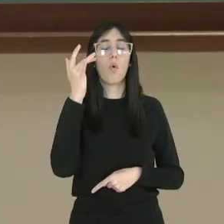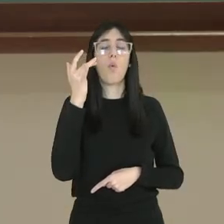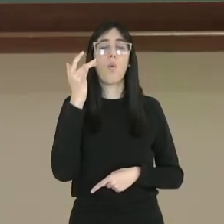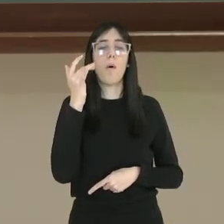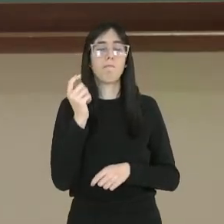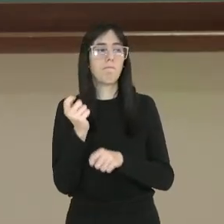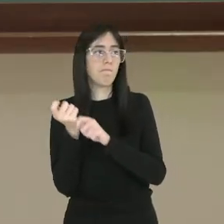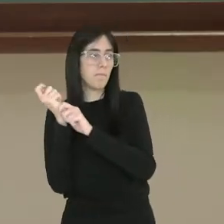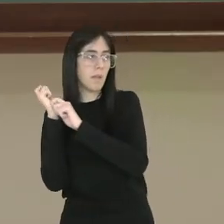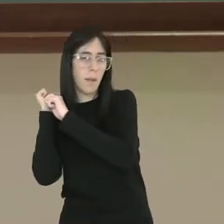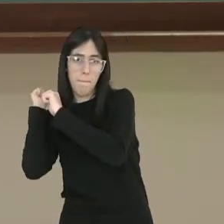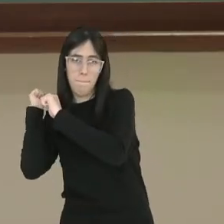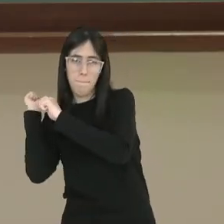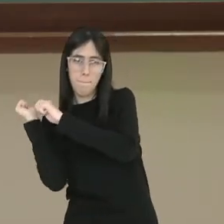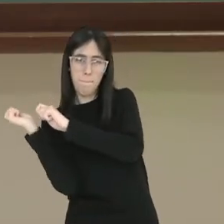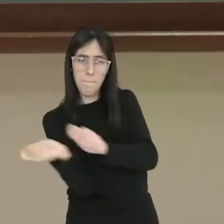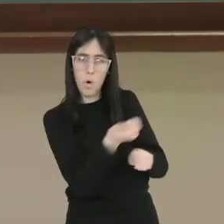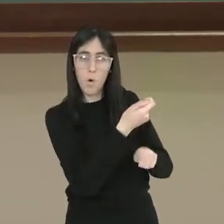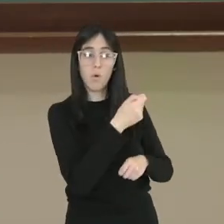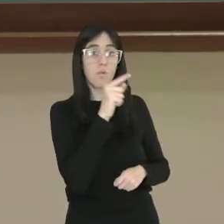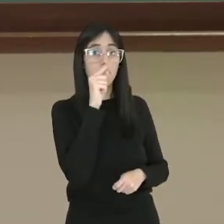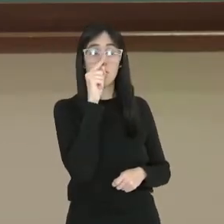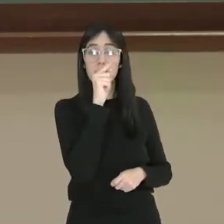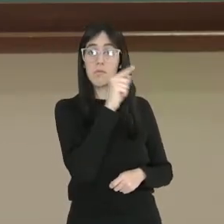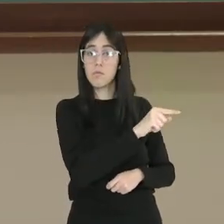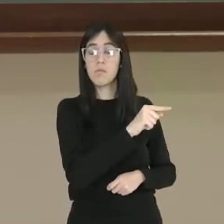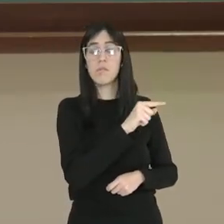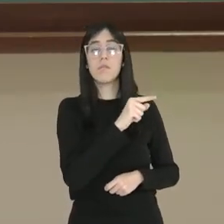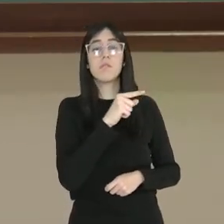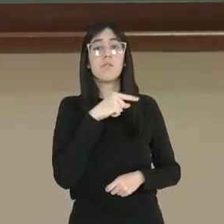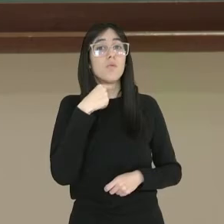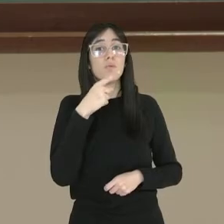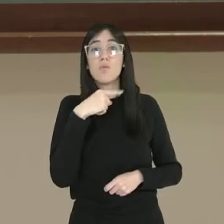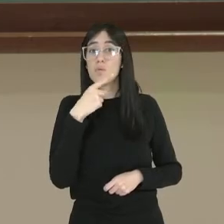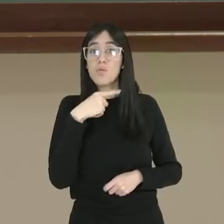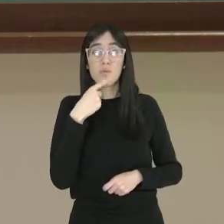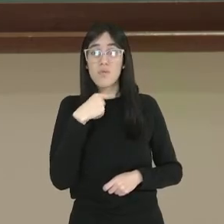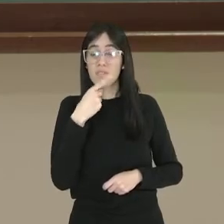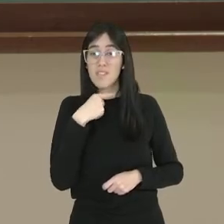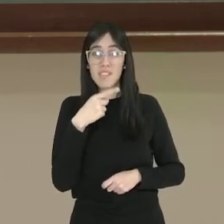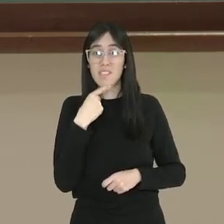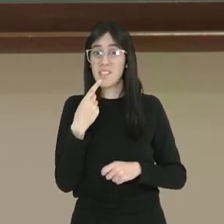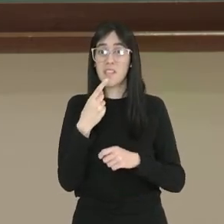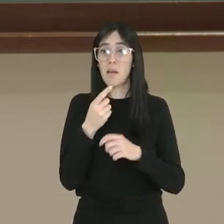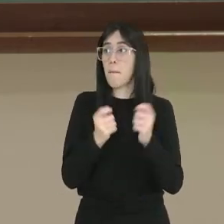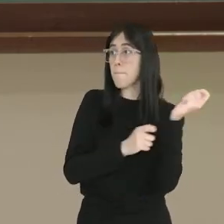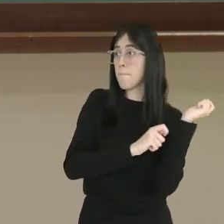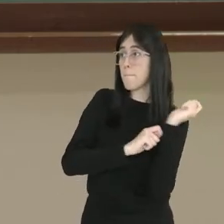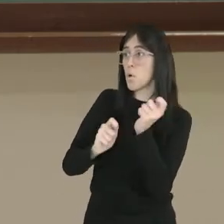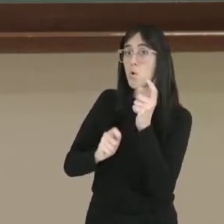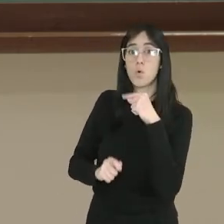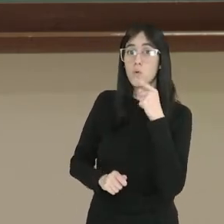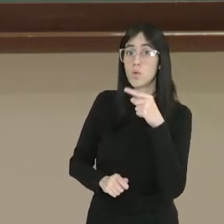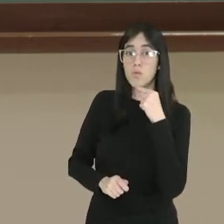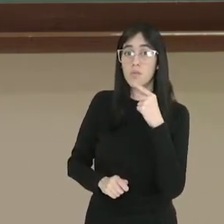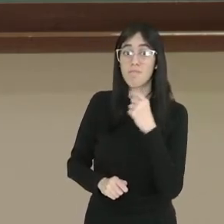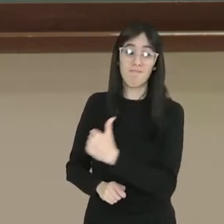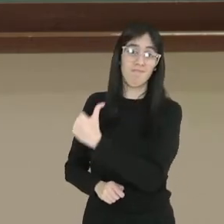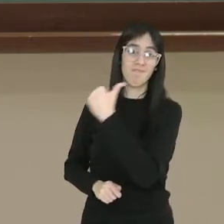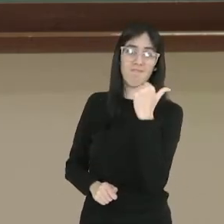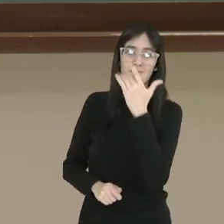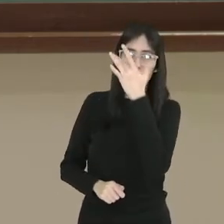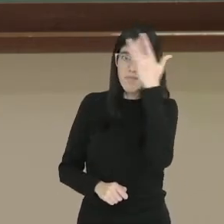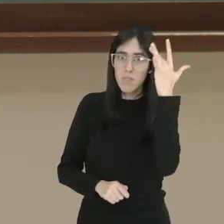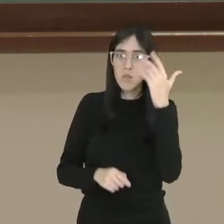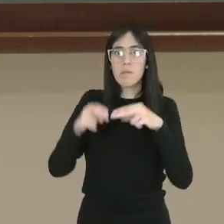bolinha e o atacante não conseguir rebater, quem vai ser o responsável por apanhar essa bolinha é